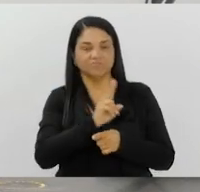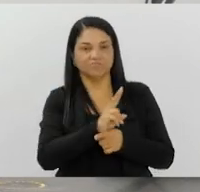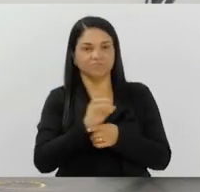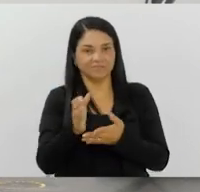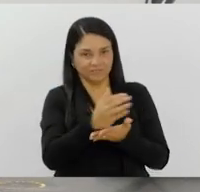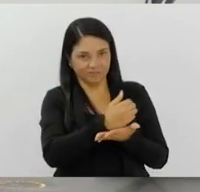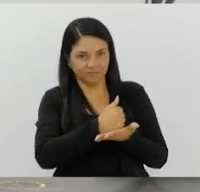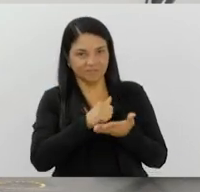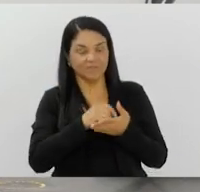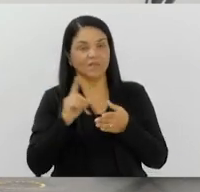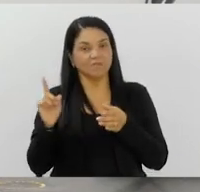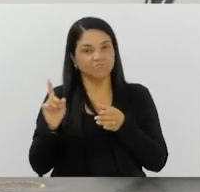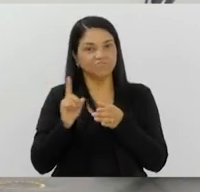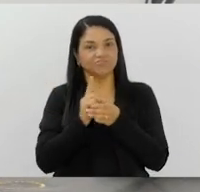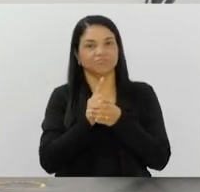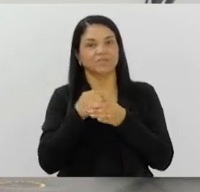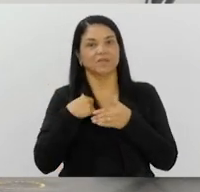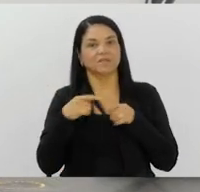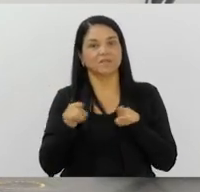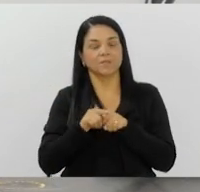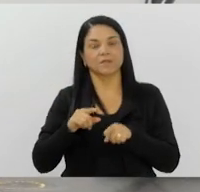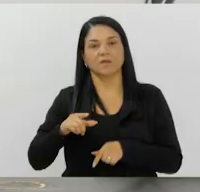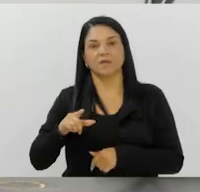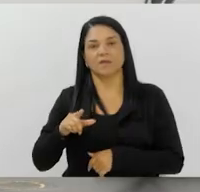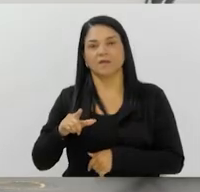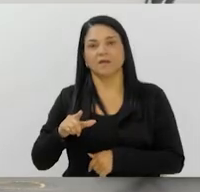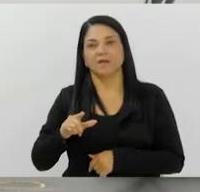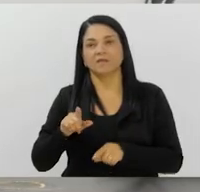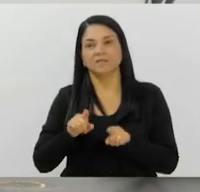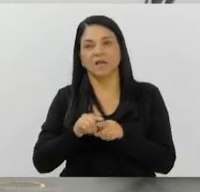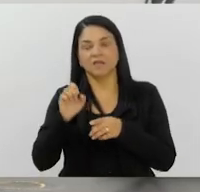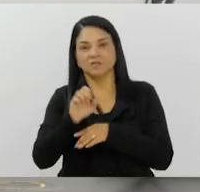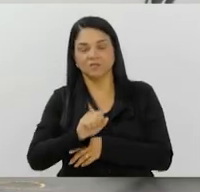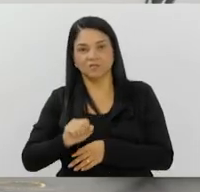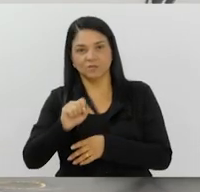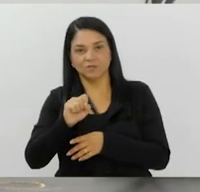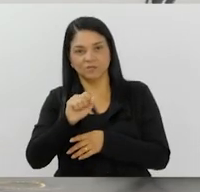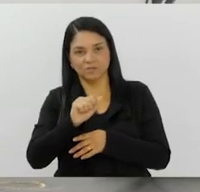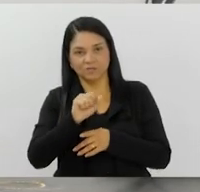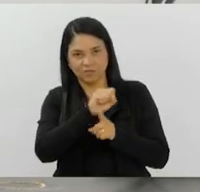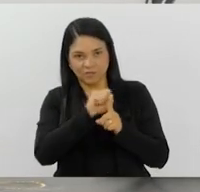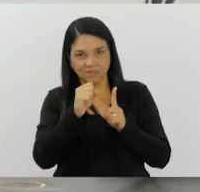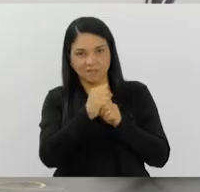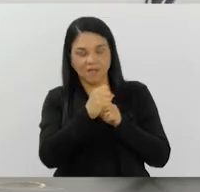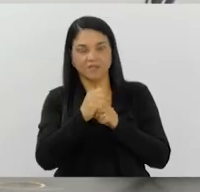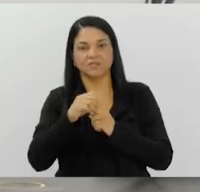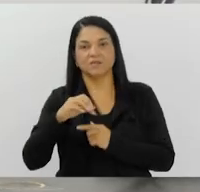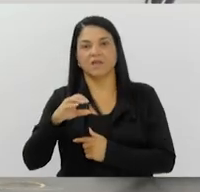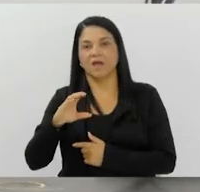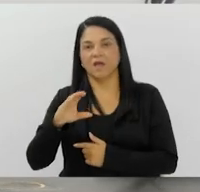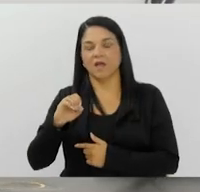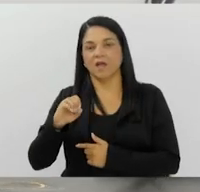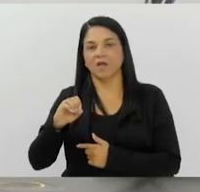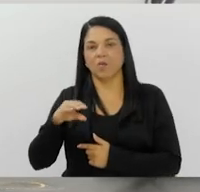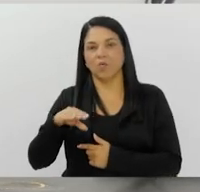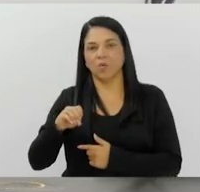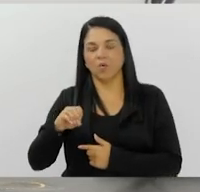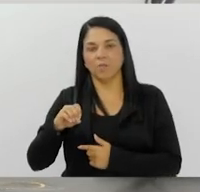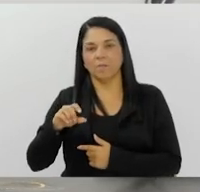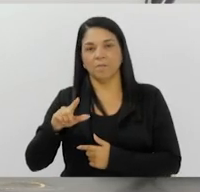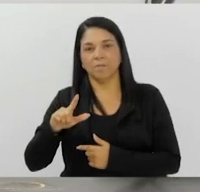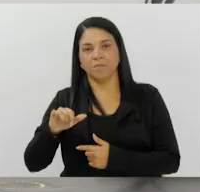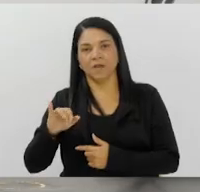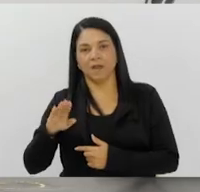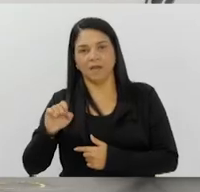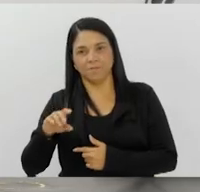eu integro lá pelo aqualon laab né como pela sociedade civil o aqualon laab é um coletivo aqui do Rio de Janeiro